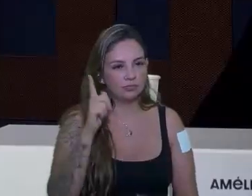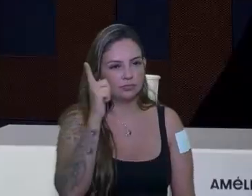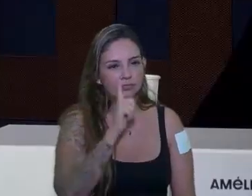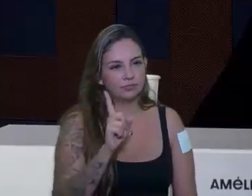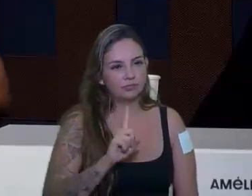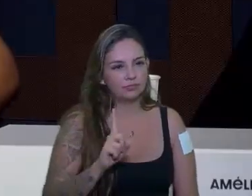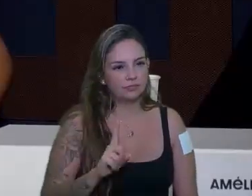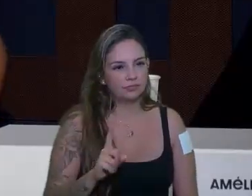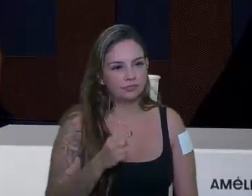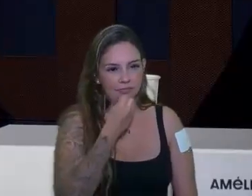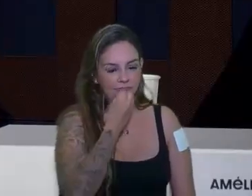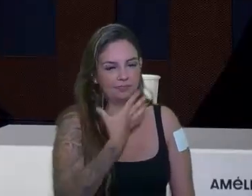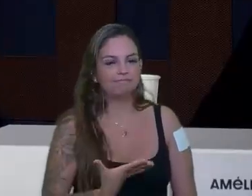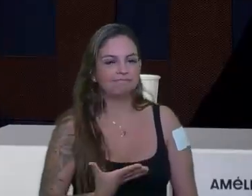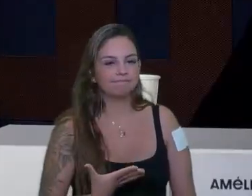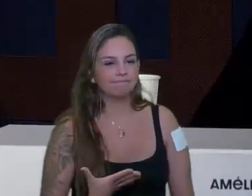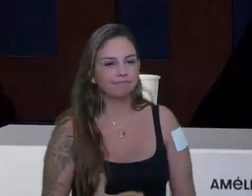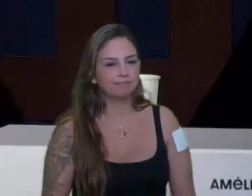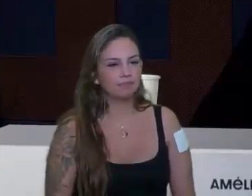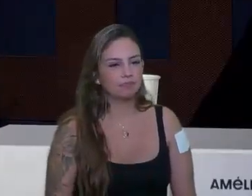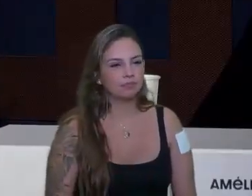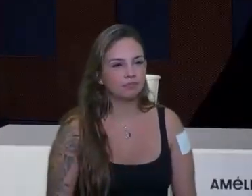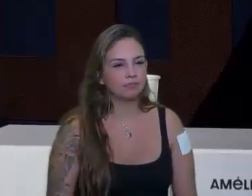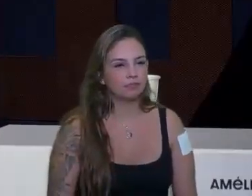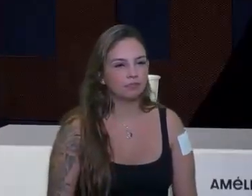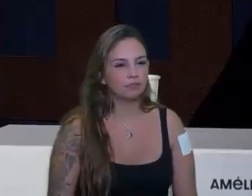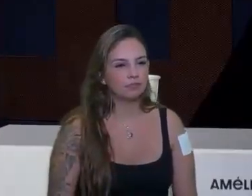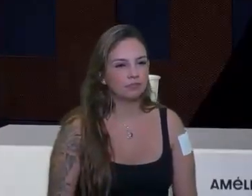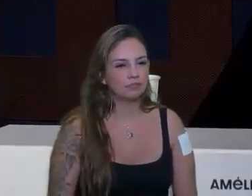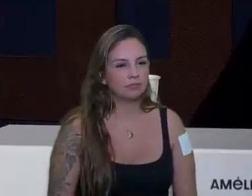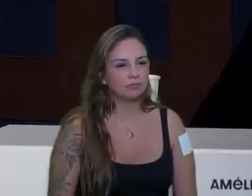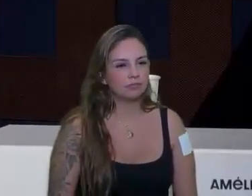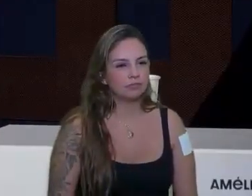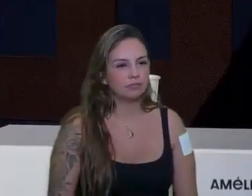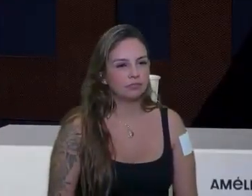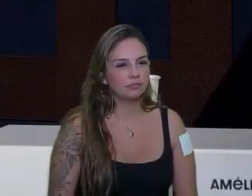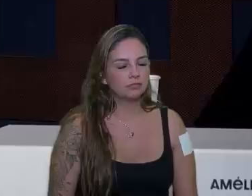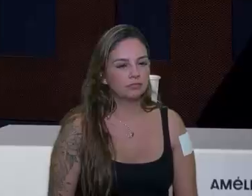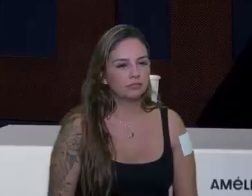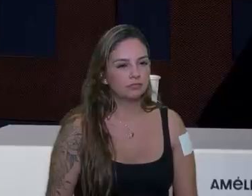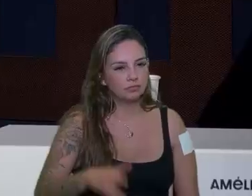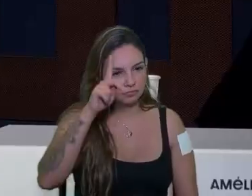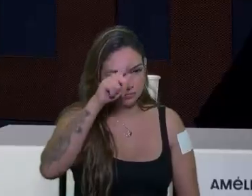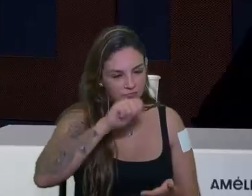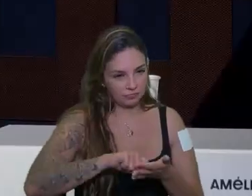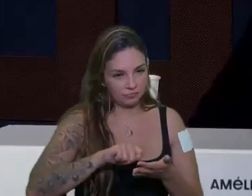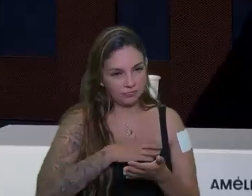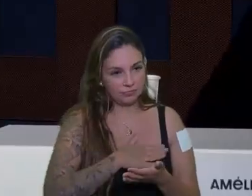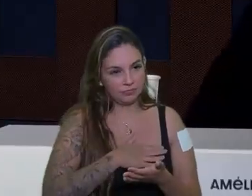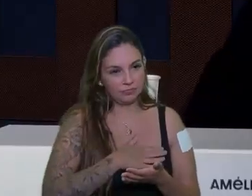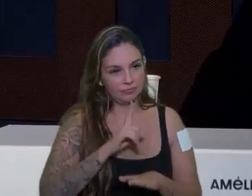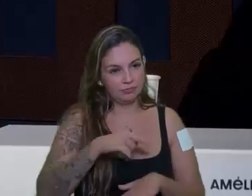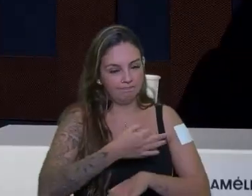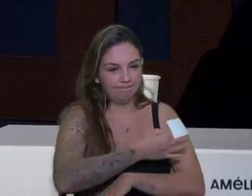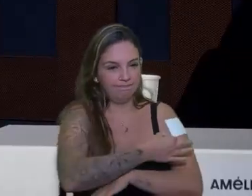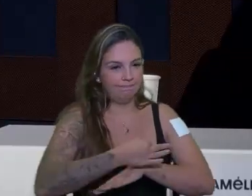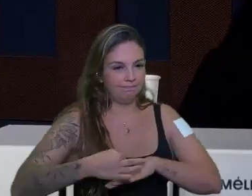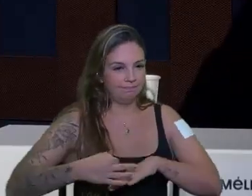não conseguia ir tão bem. Eu lembro da minha professora falando assim, Lavínia, o que você escreve, o que você gosta de escrever é